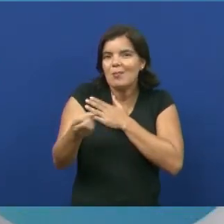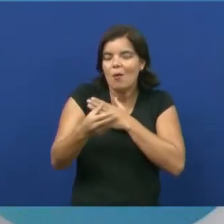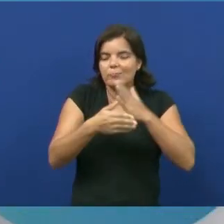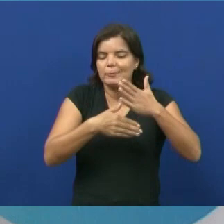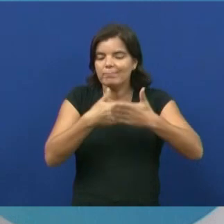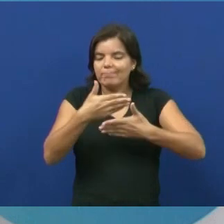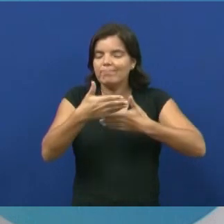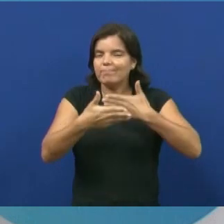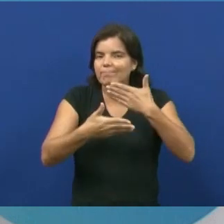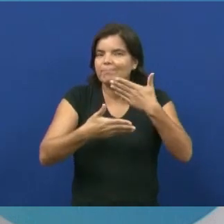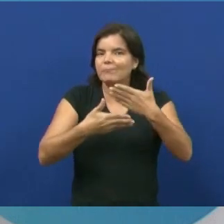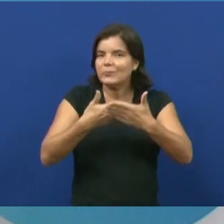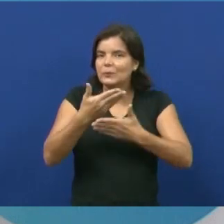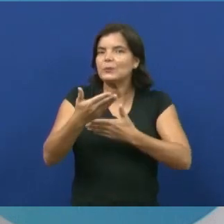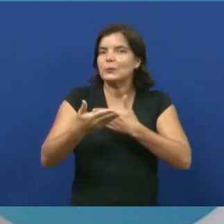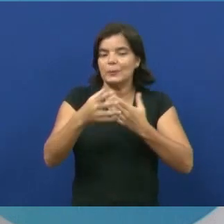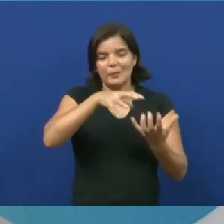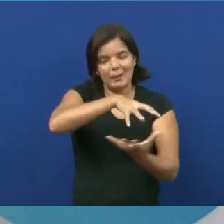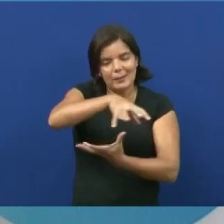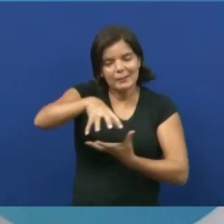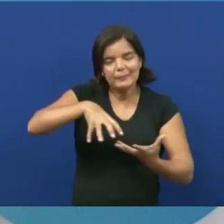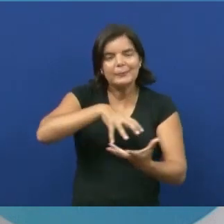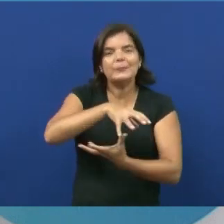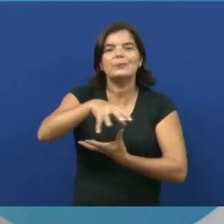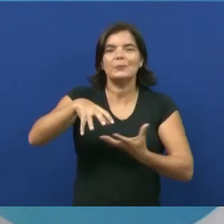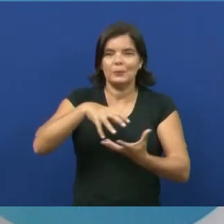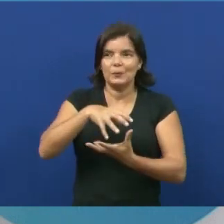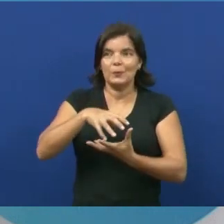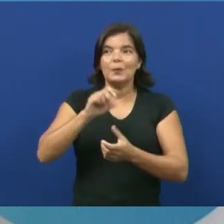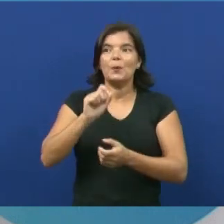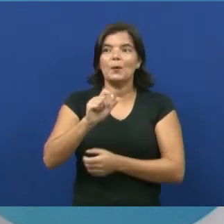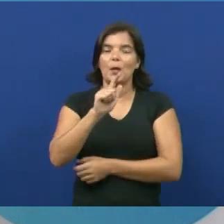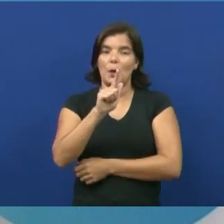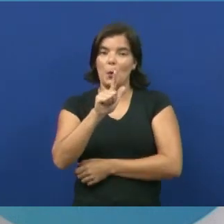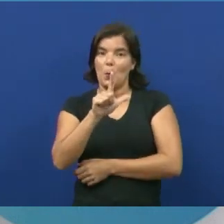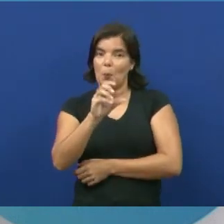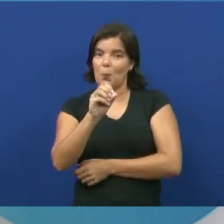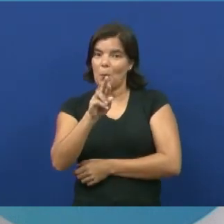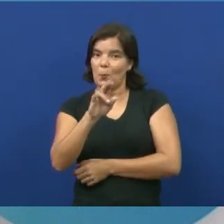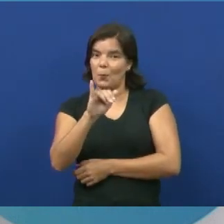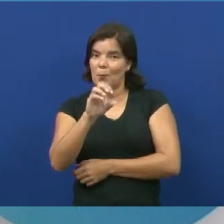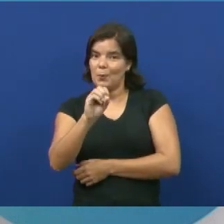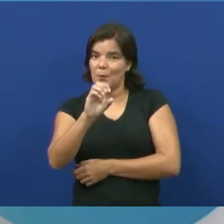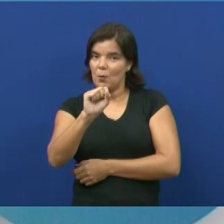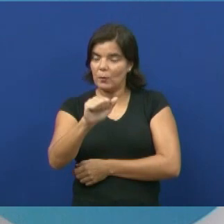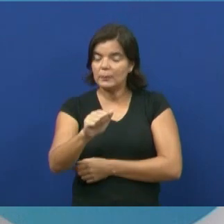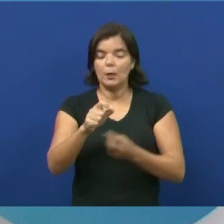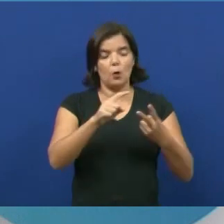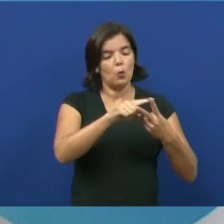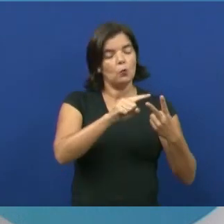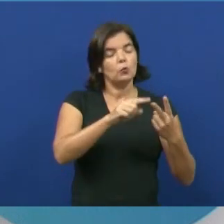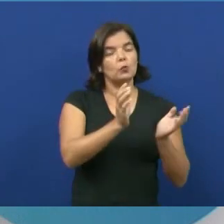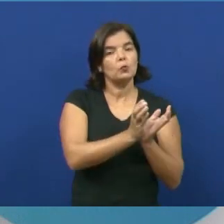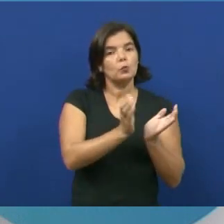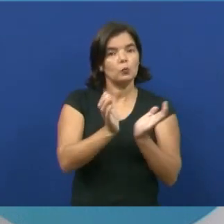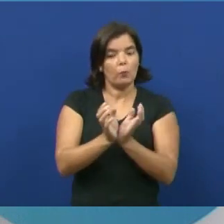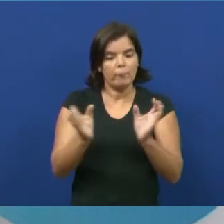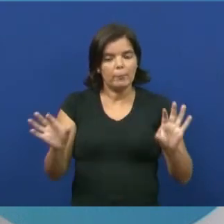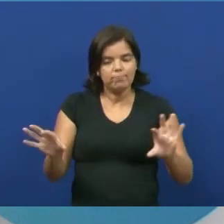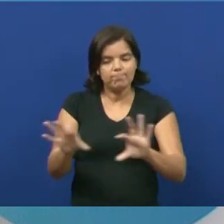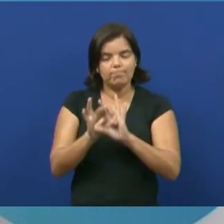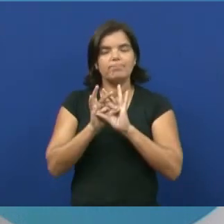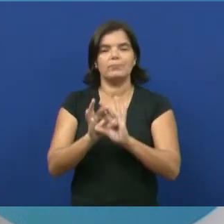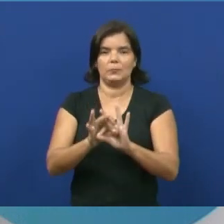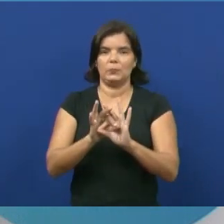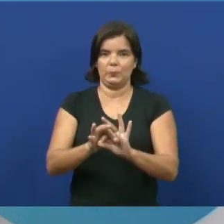etapa desse processo revolucionário, que é a Revolução Gloriosa. Os puritanos e os anglicanos, eles vão se juntar, vão